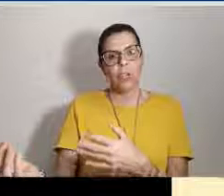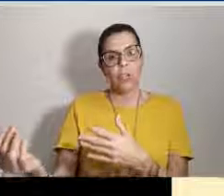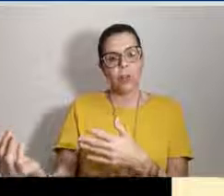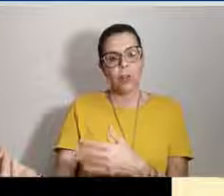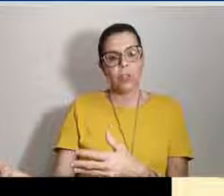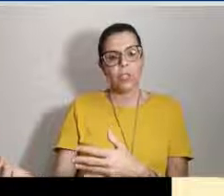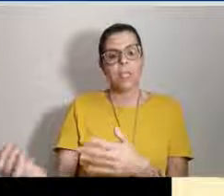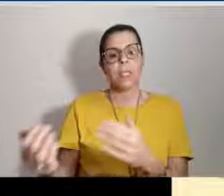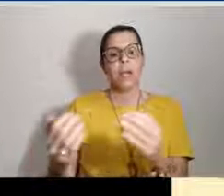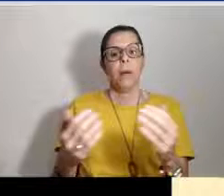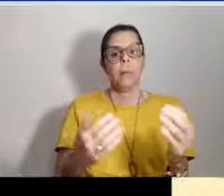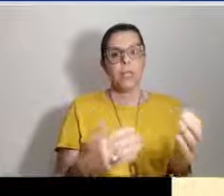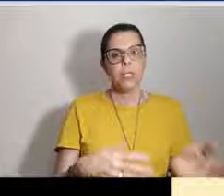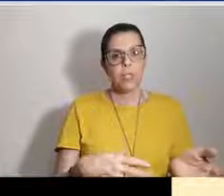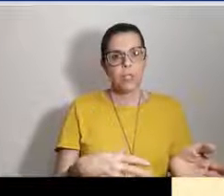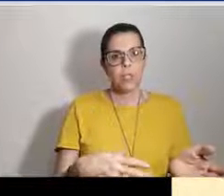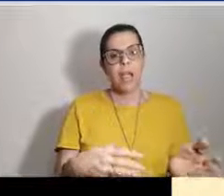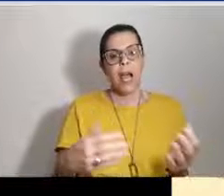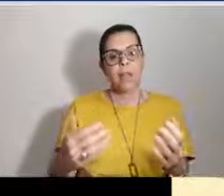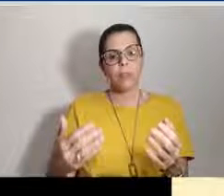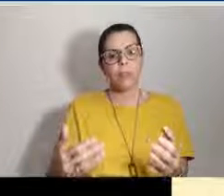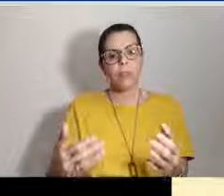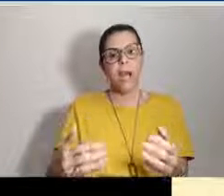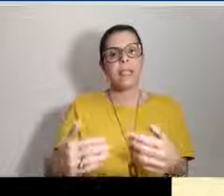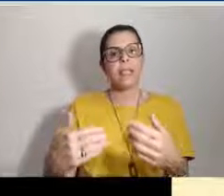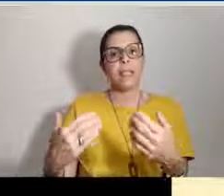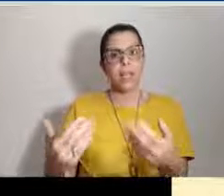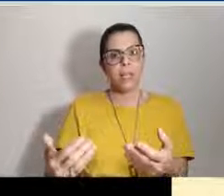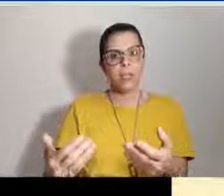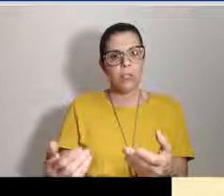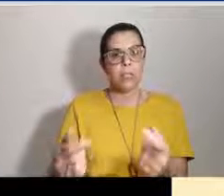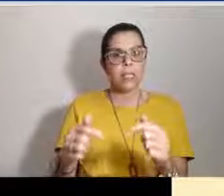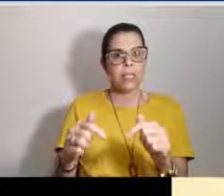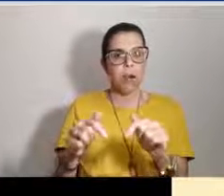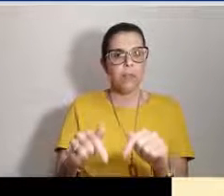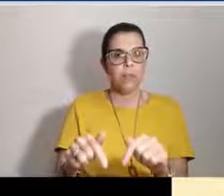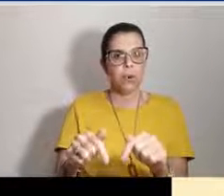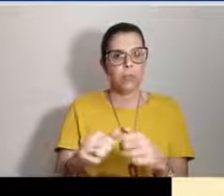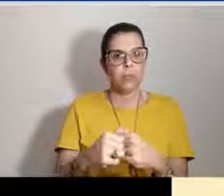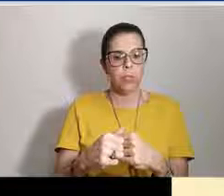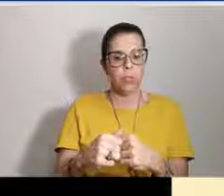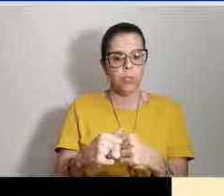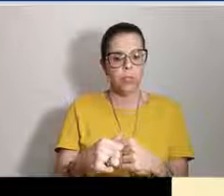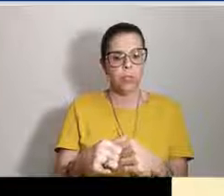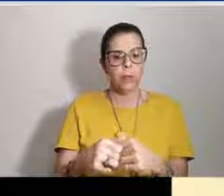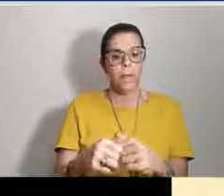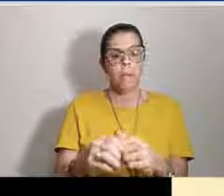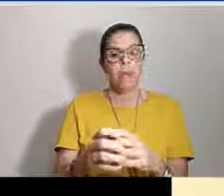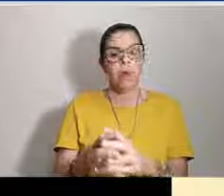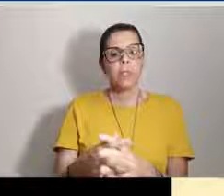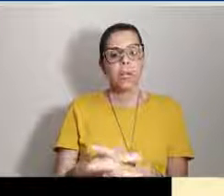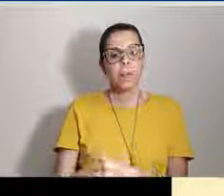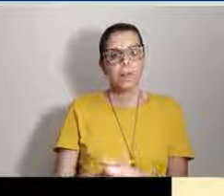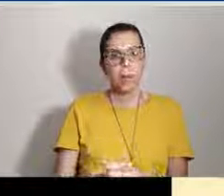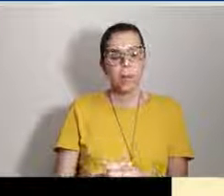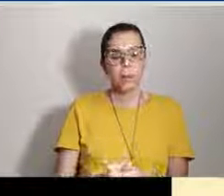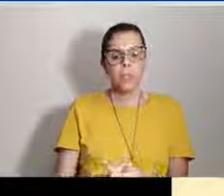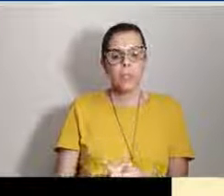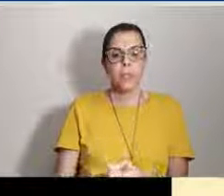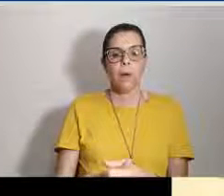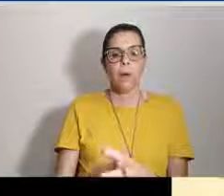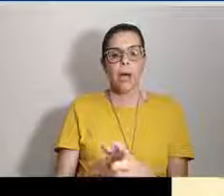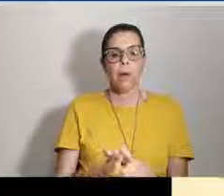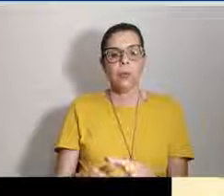questões de ordem ideológicas, políticos, sociais, culturais e educacionais, que é o foco do nosso estudo. Os caminhos